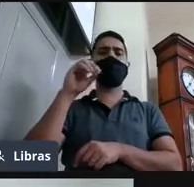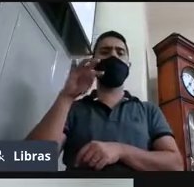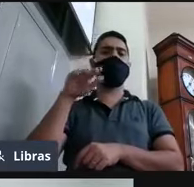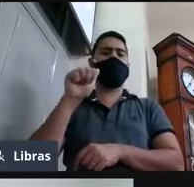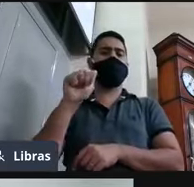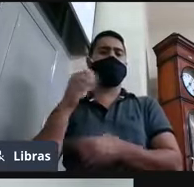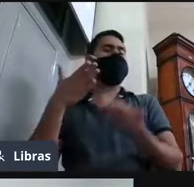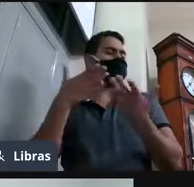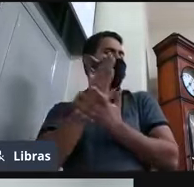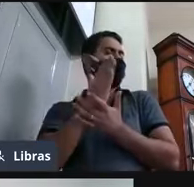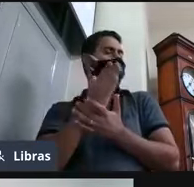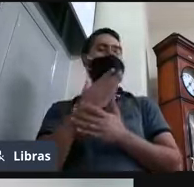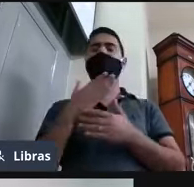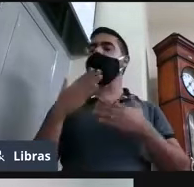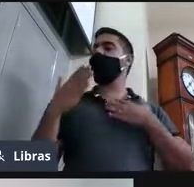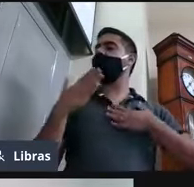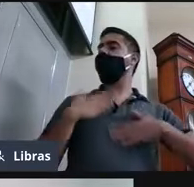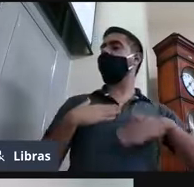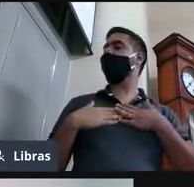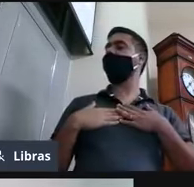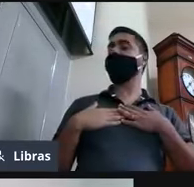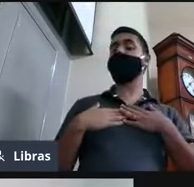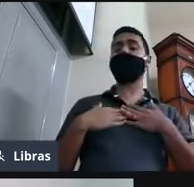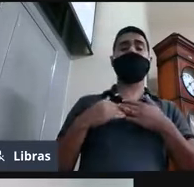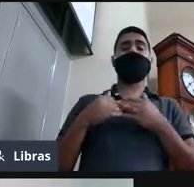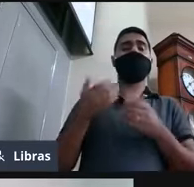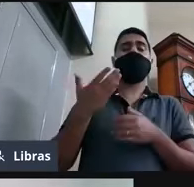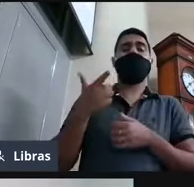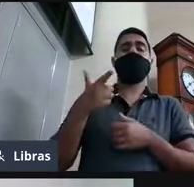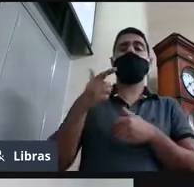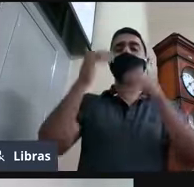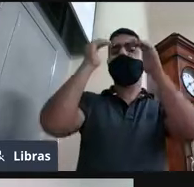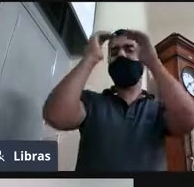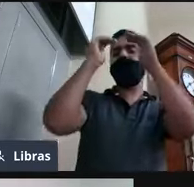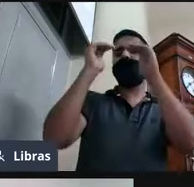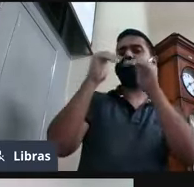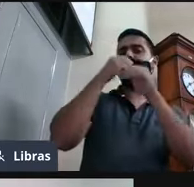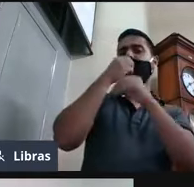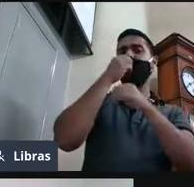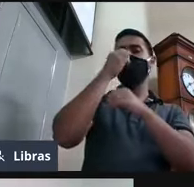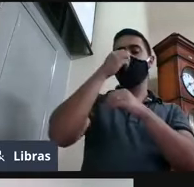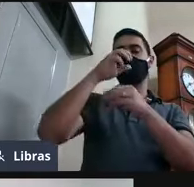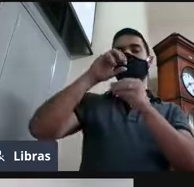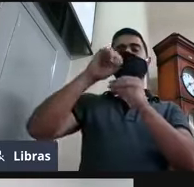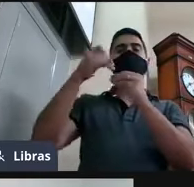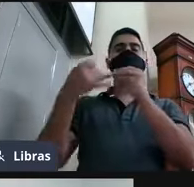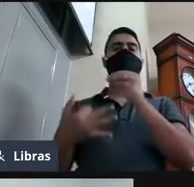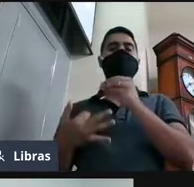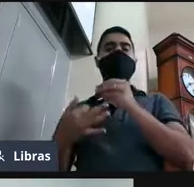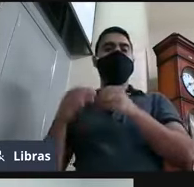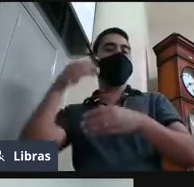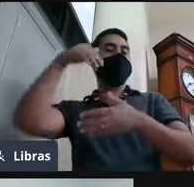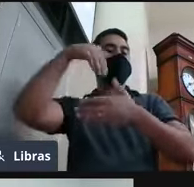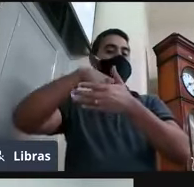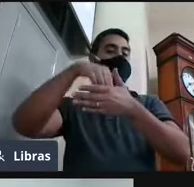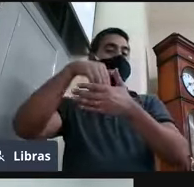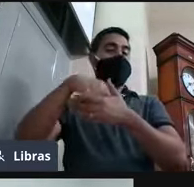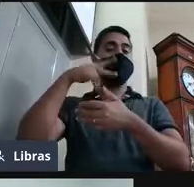foram aprovadas, sequer o respeito com a justificativa dos votos